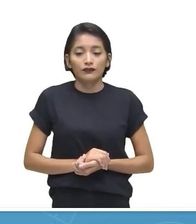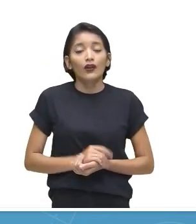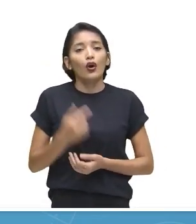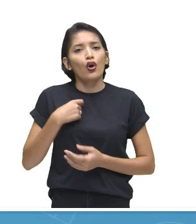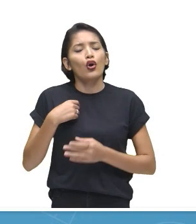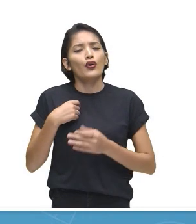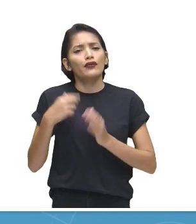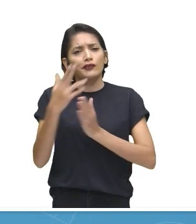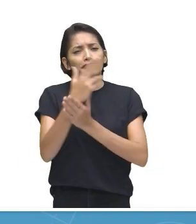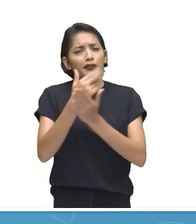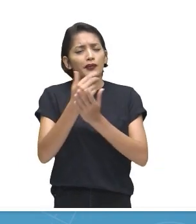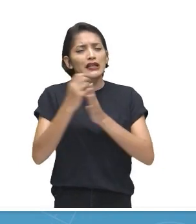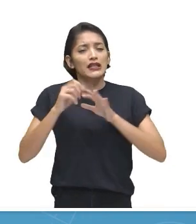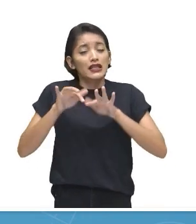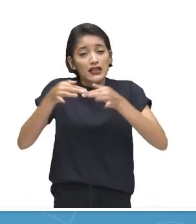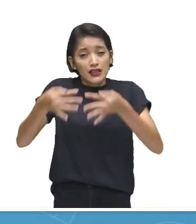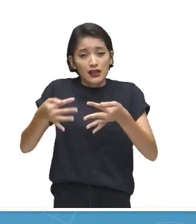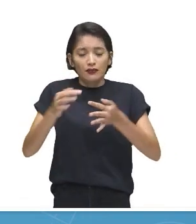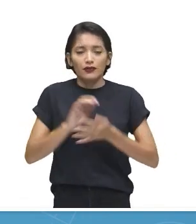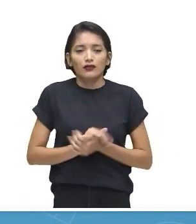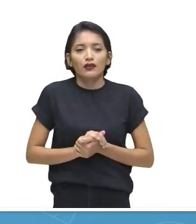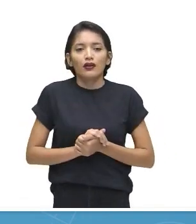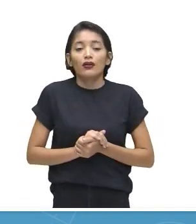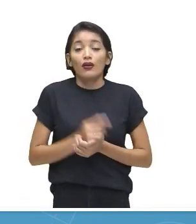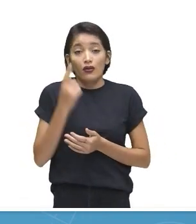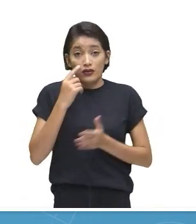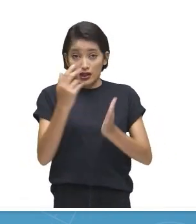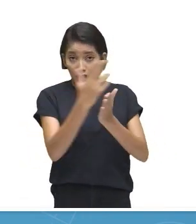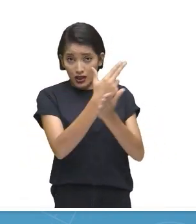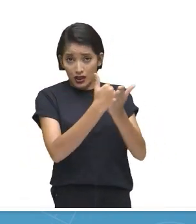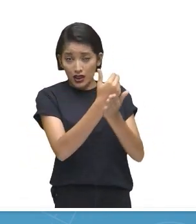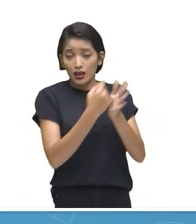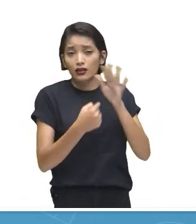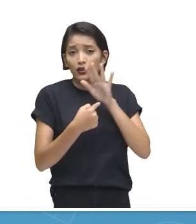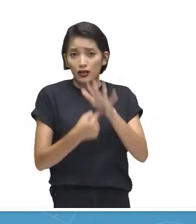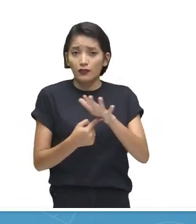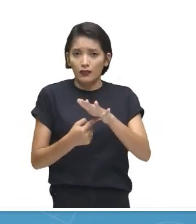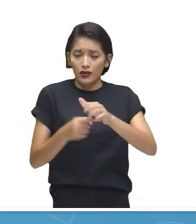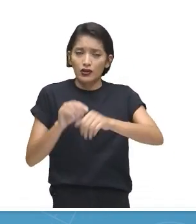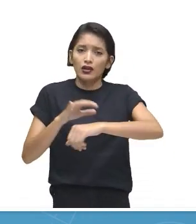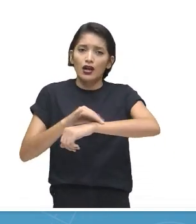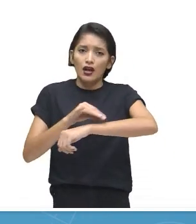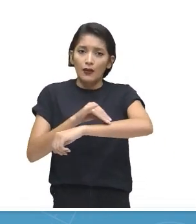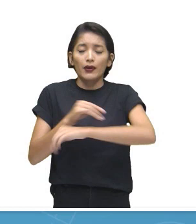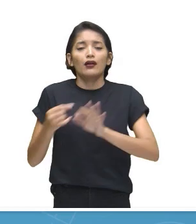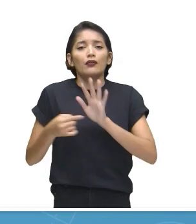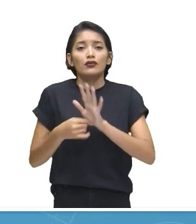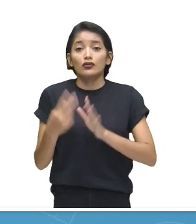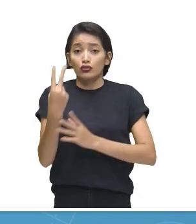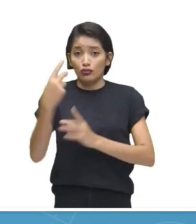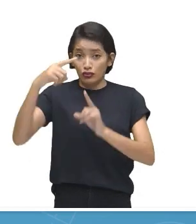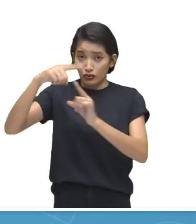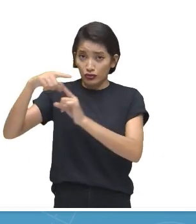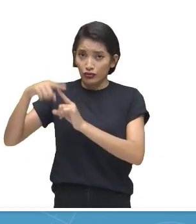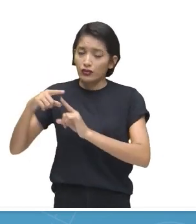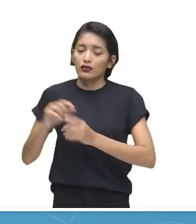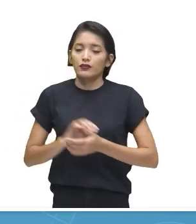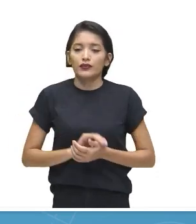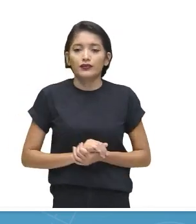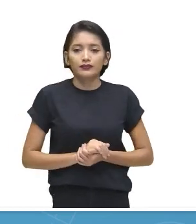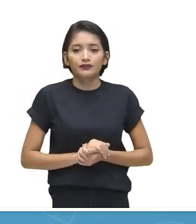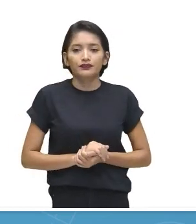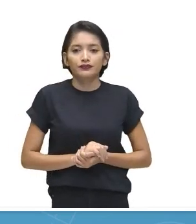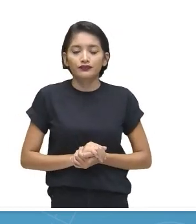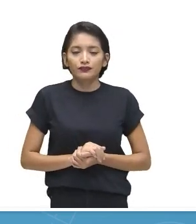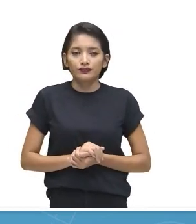esquema bem simples. Então, olha só. Faça um desenho que represente uma parte da pele, identificando as camadas da epiderme e da derme. Então, você pega